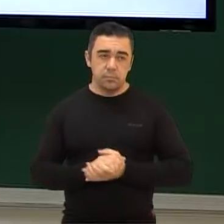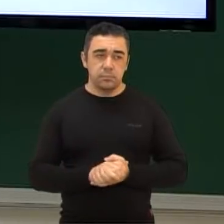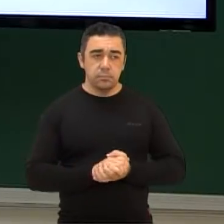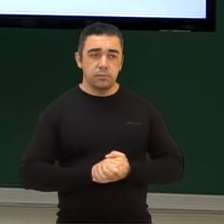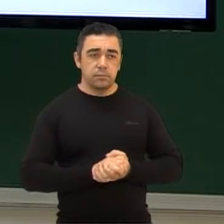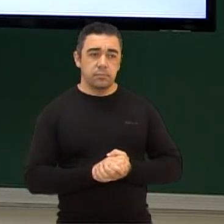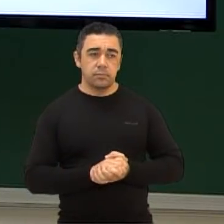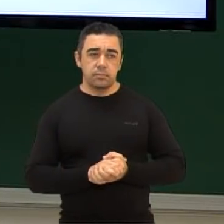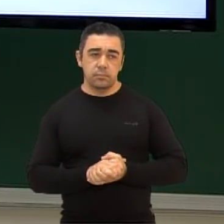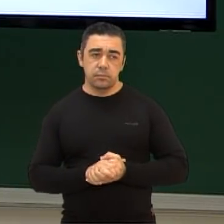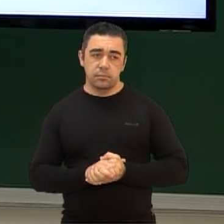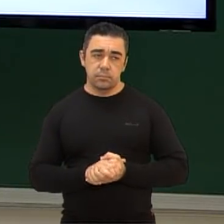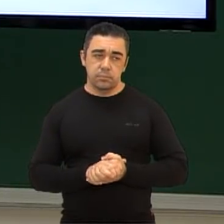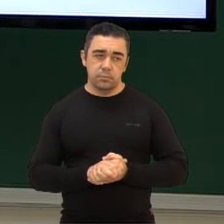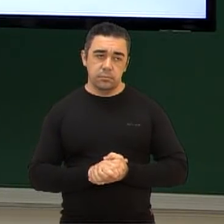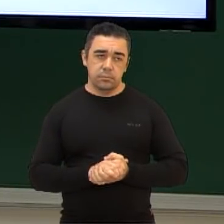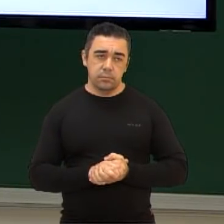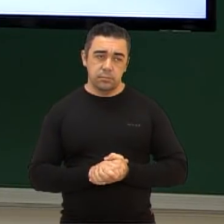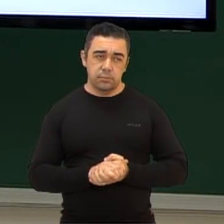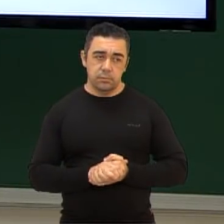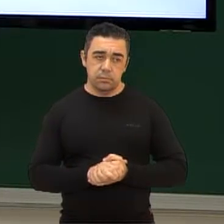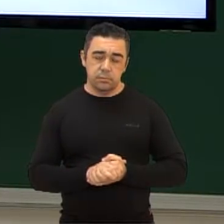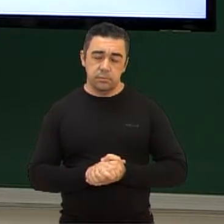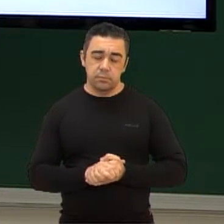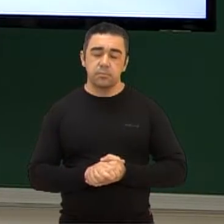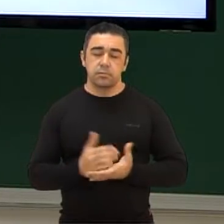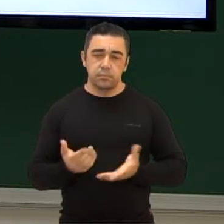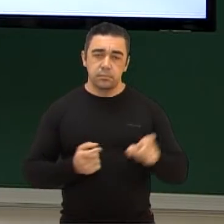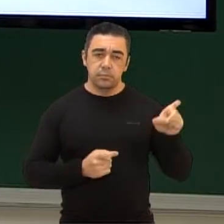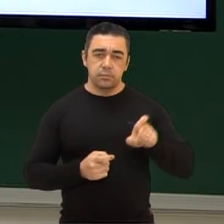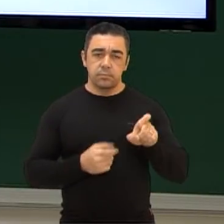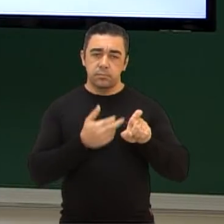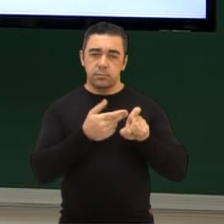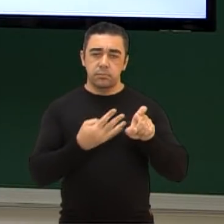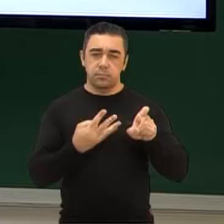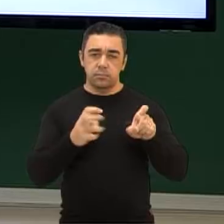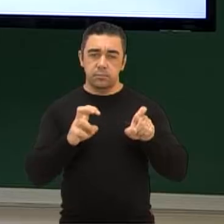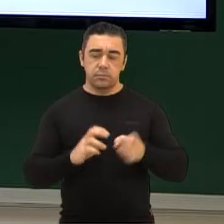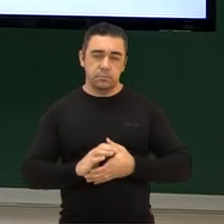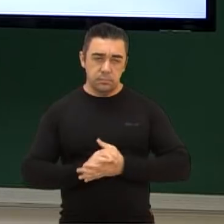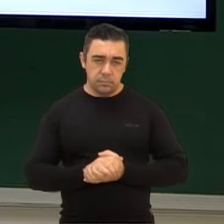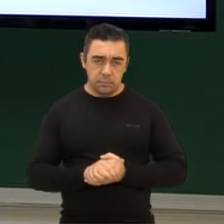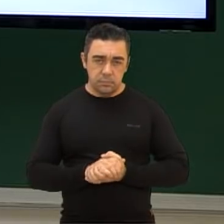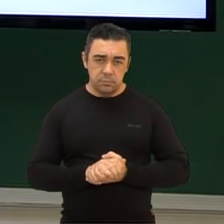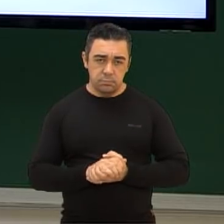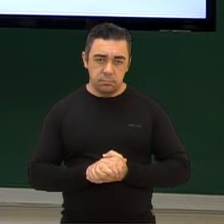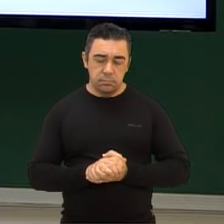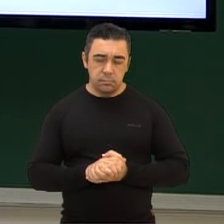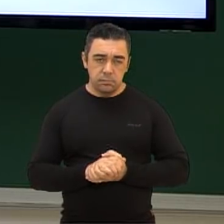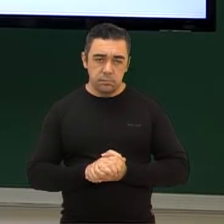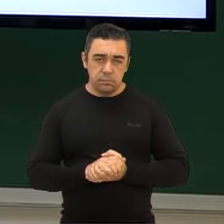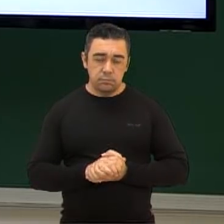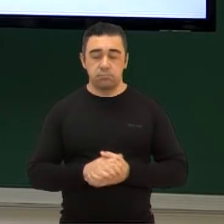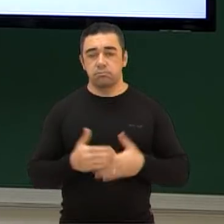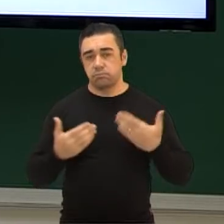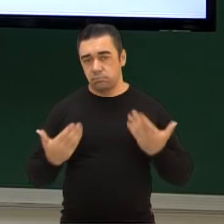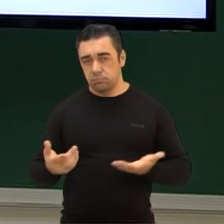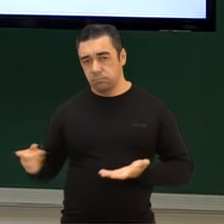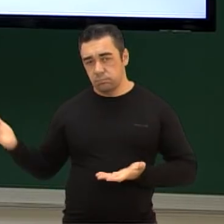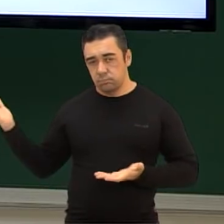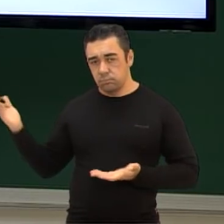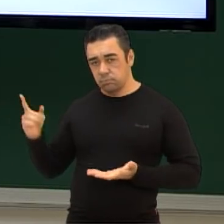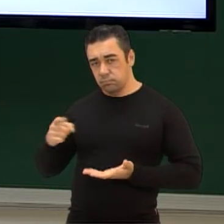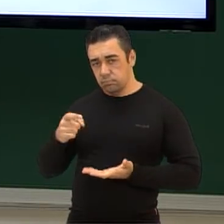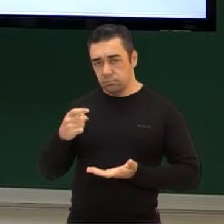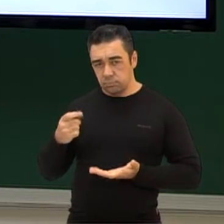nossa balança. Aí dividimos por 2 e nos resultou em 45 graus. Então, nós temos que